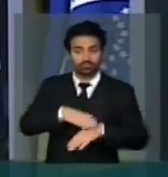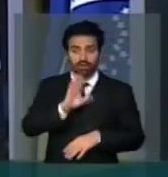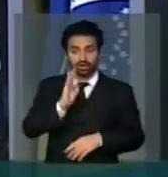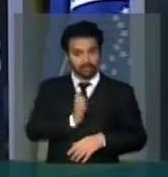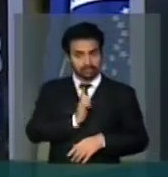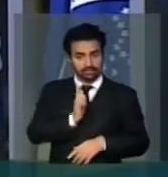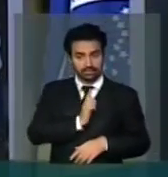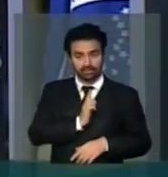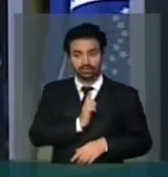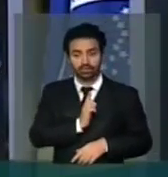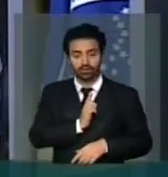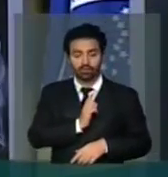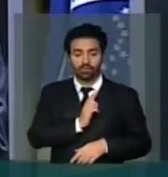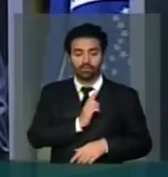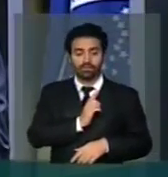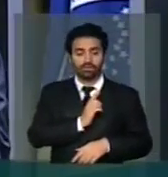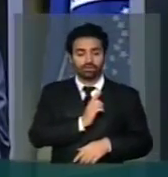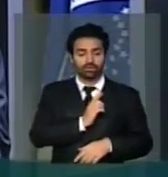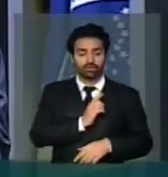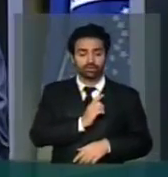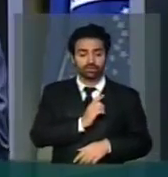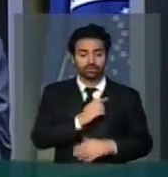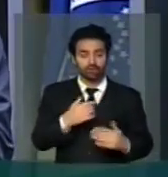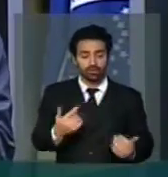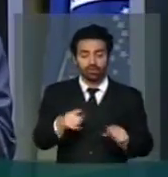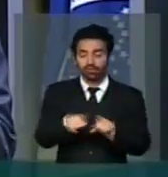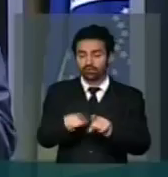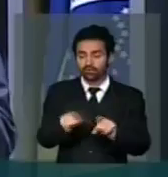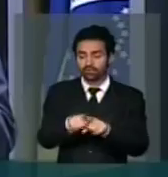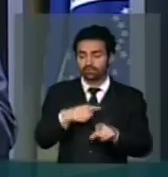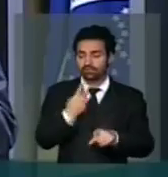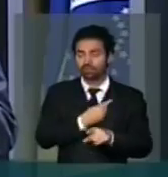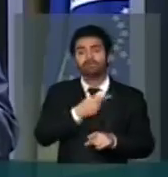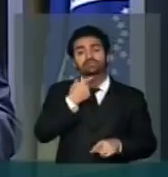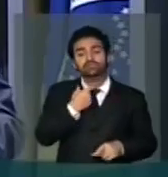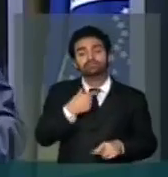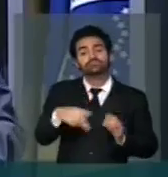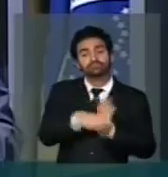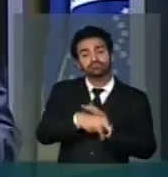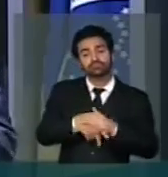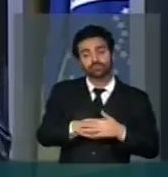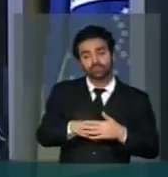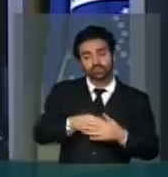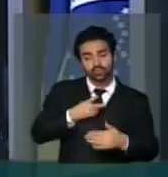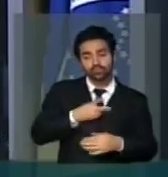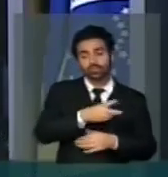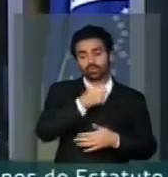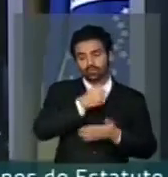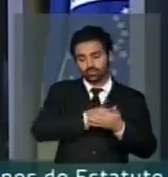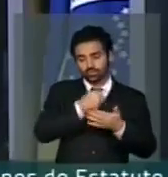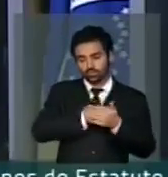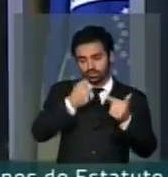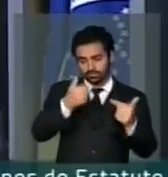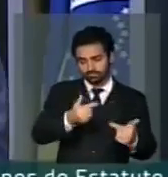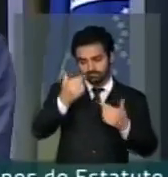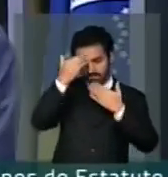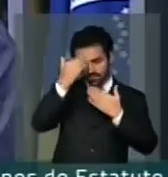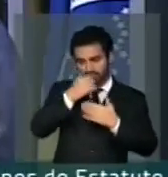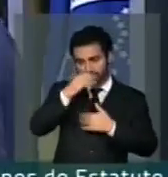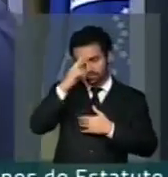grandiosos, e o são, grandiosa também é a nossa disposição de continuar nessa luta. Muito obrigado a todas as senhoras